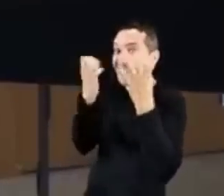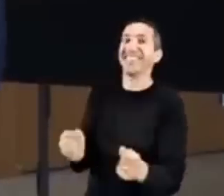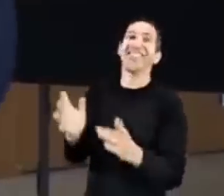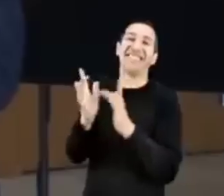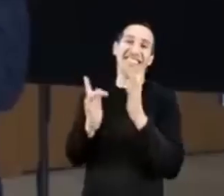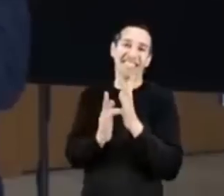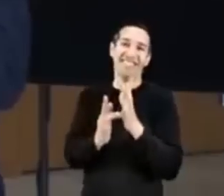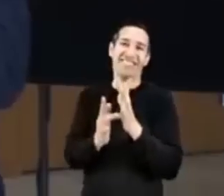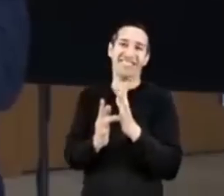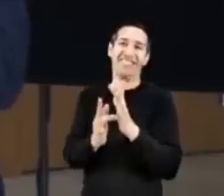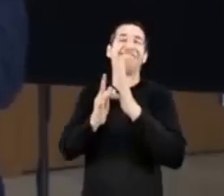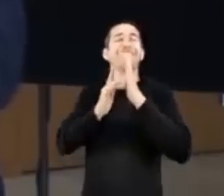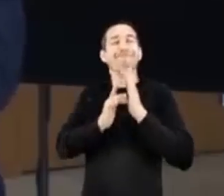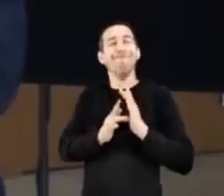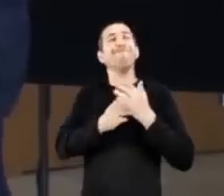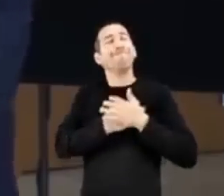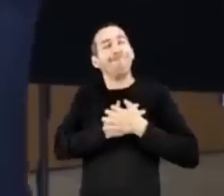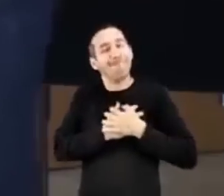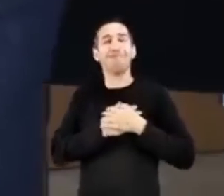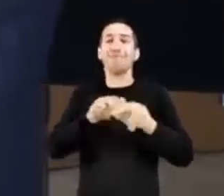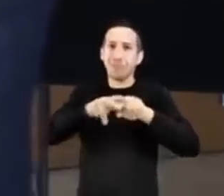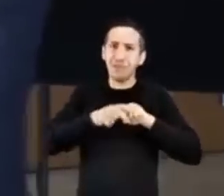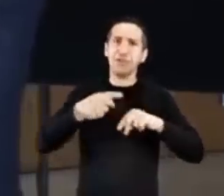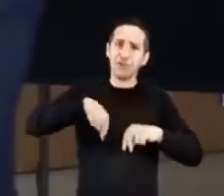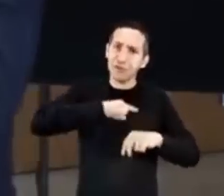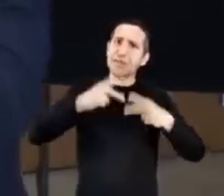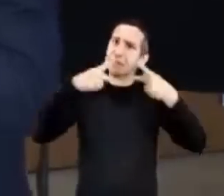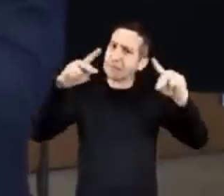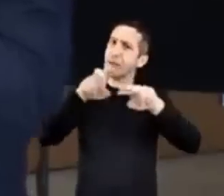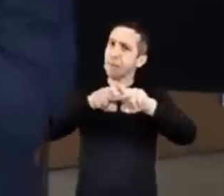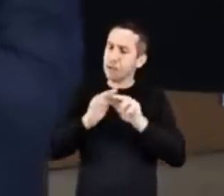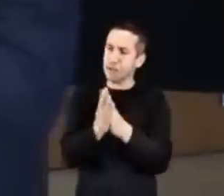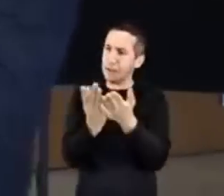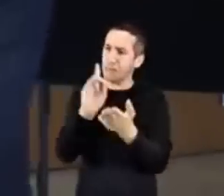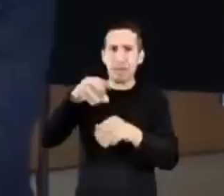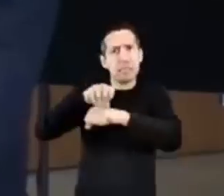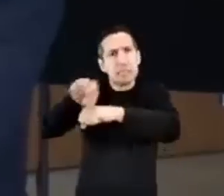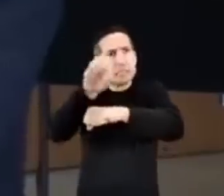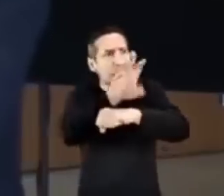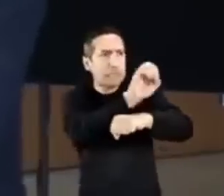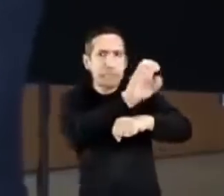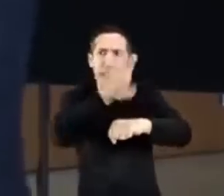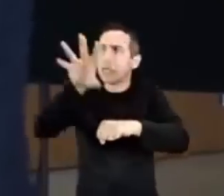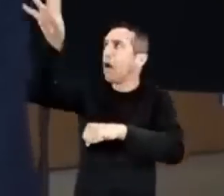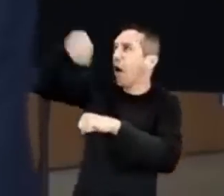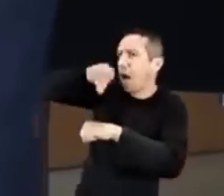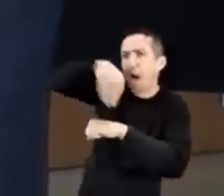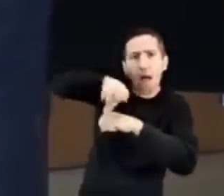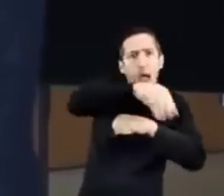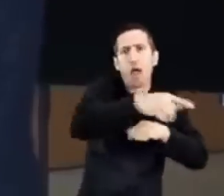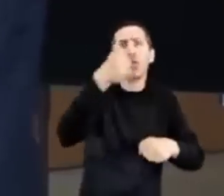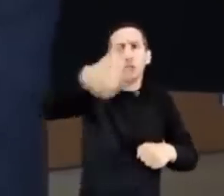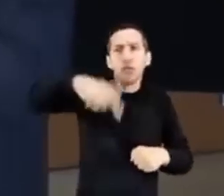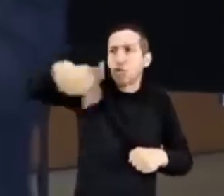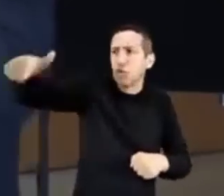por isso que nós pregamos o evangelho por isso que a gente abre a Bíblia ensina a Bíblia e repete Fala de novo em volta falar e a ver a menina